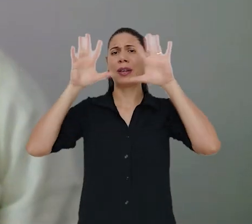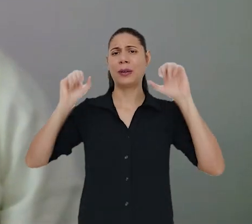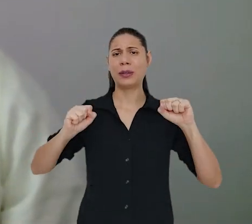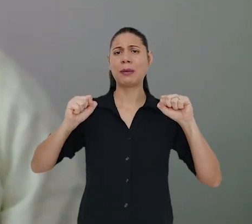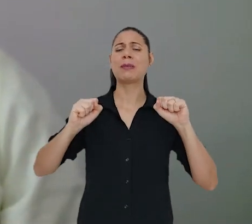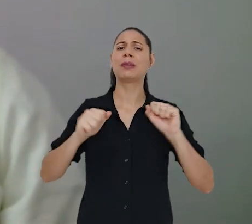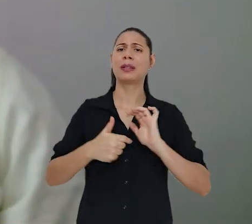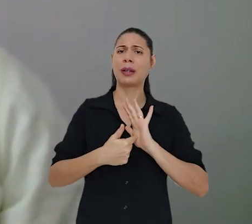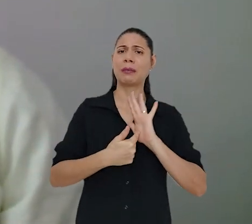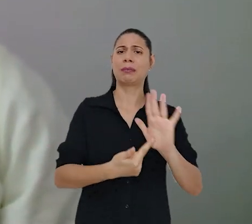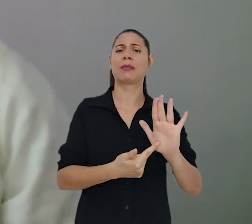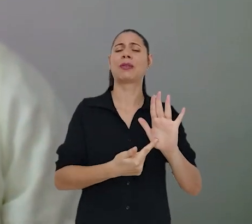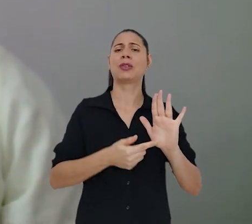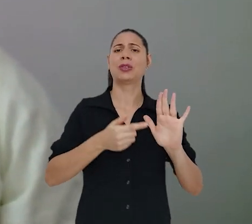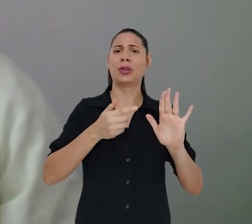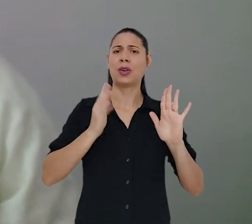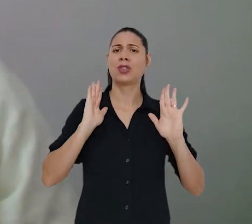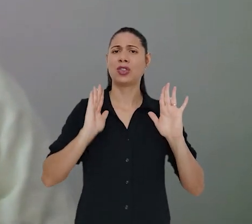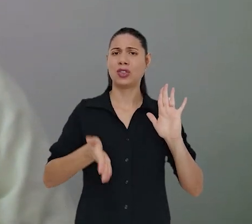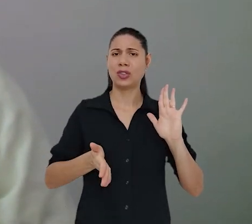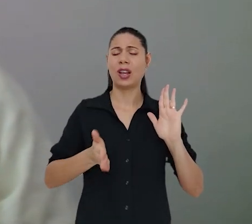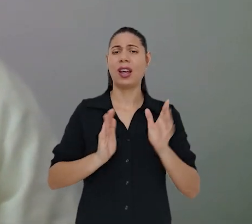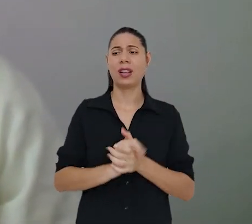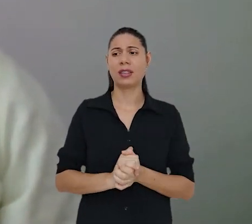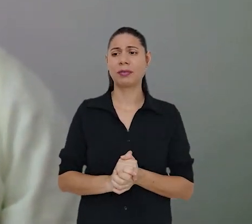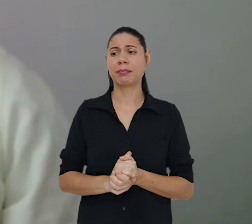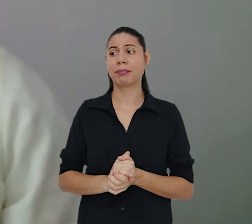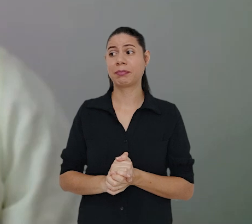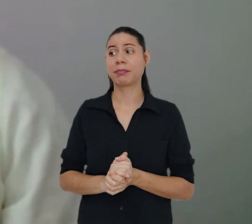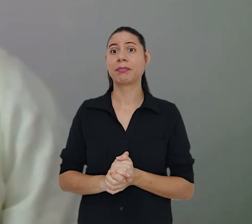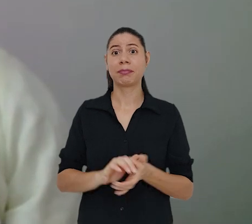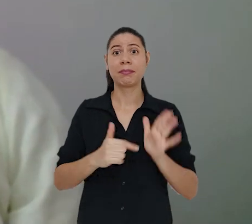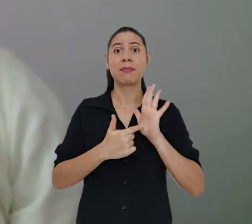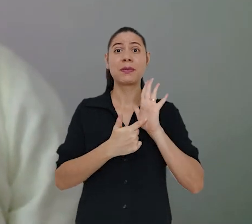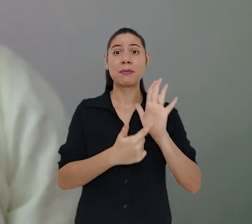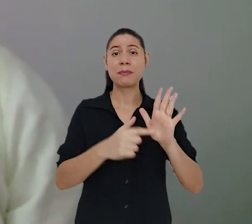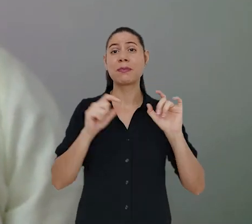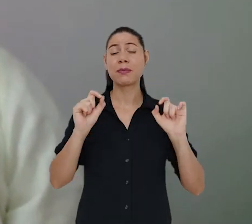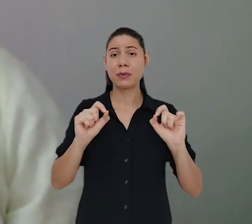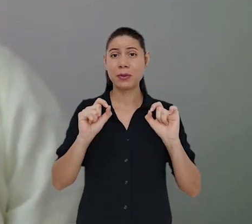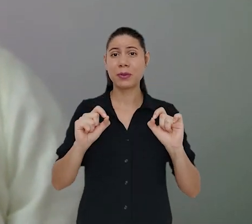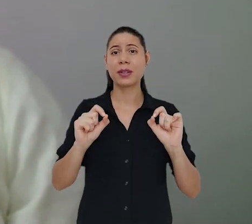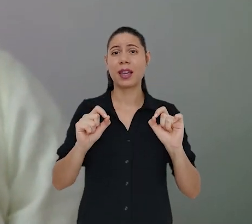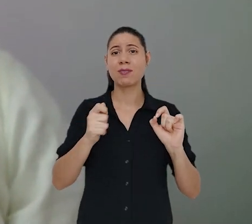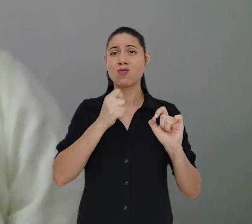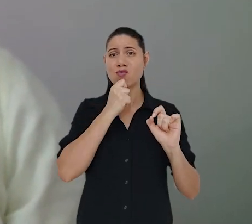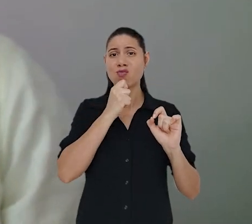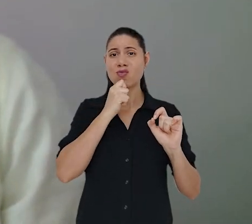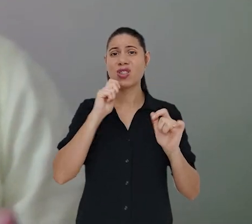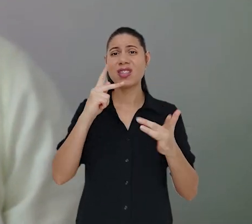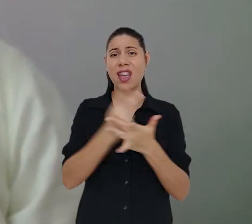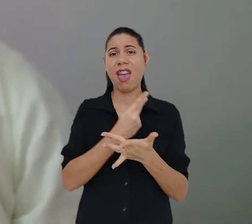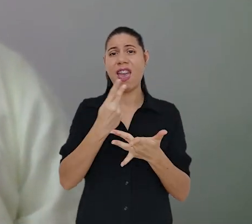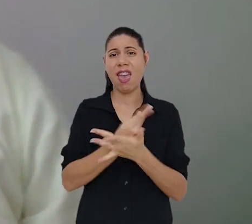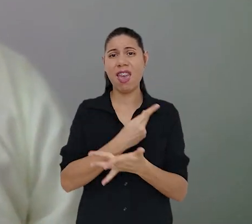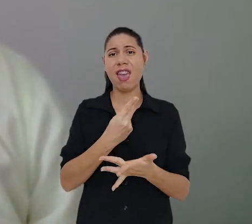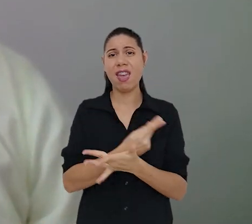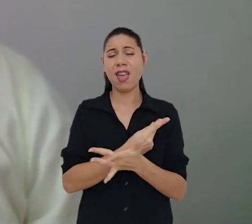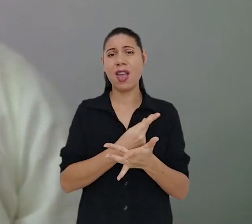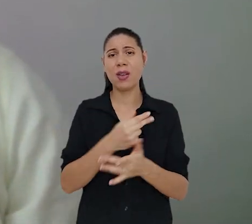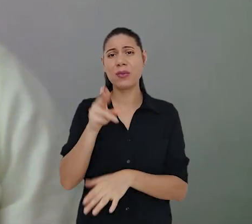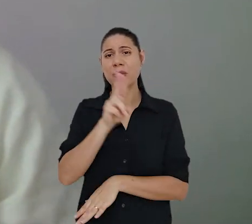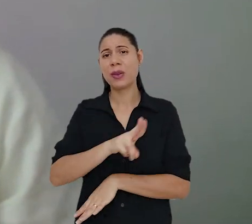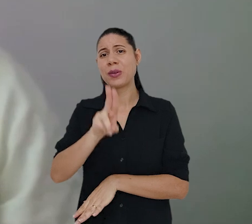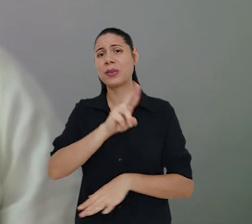Regional Federal da Primeira Região promove aqui, demonstra que existem ainda muitas falhas operacionais na